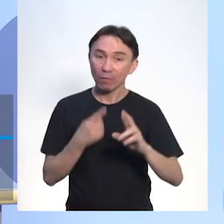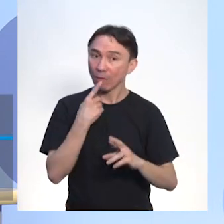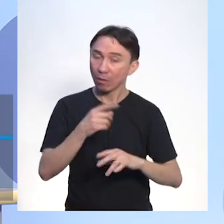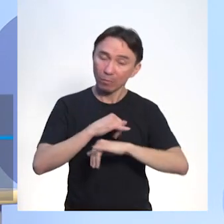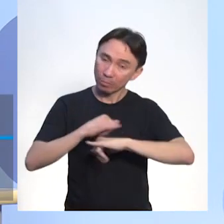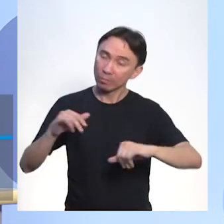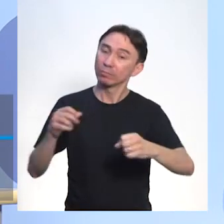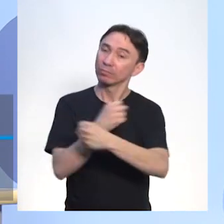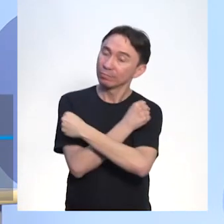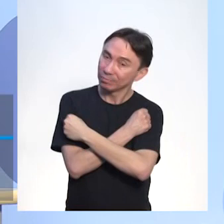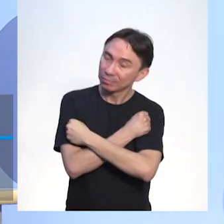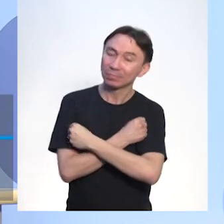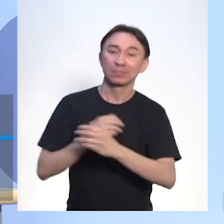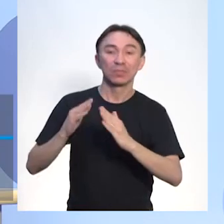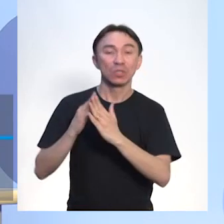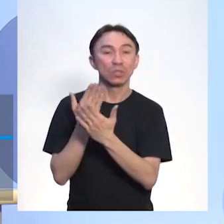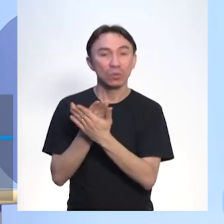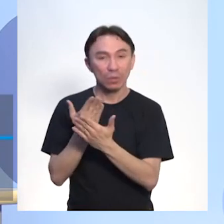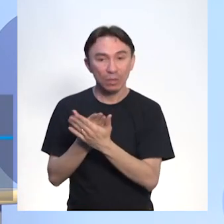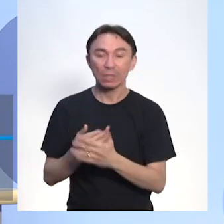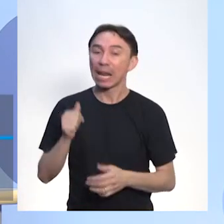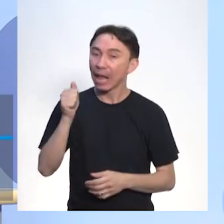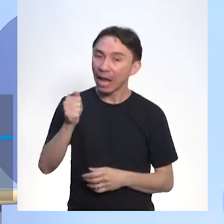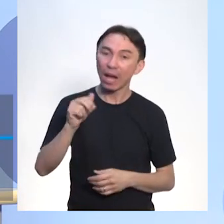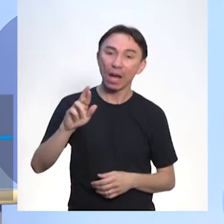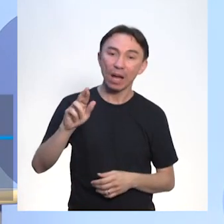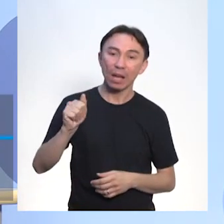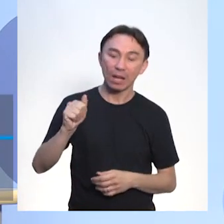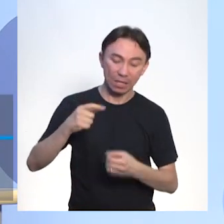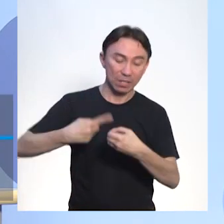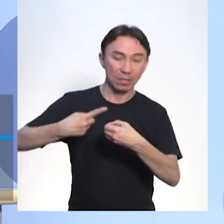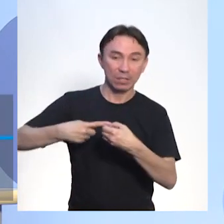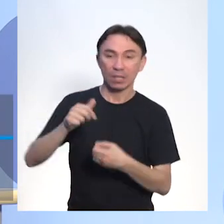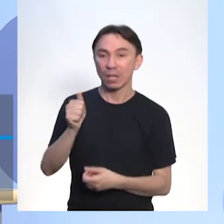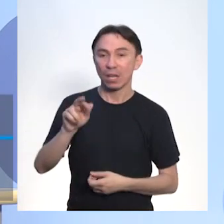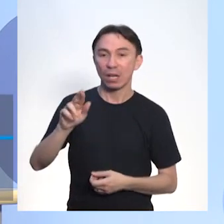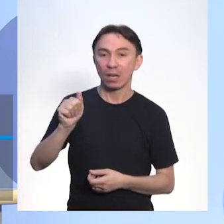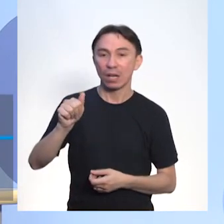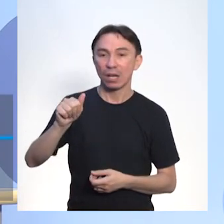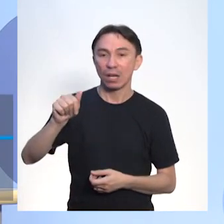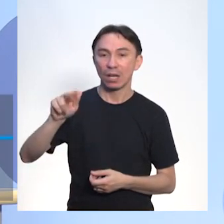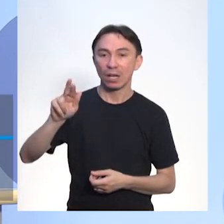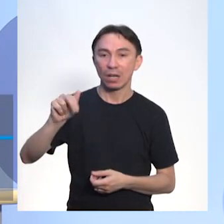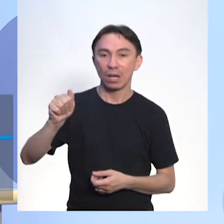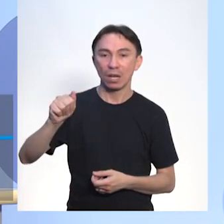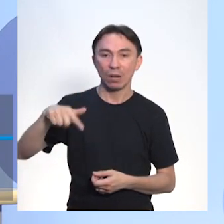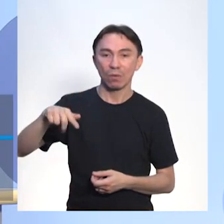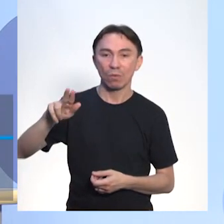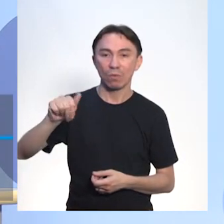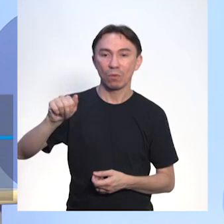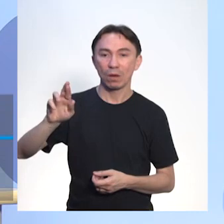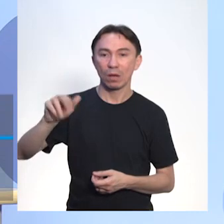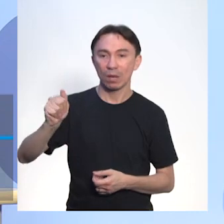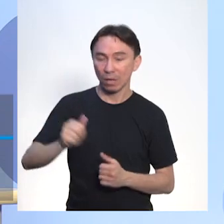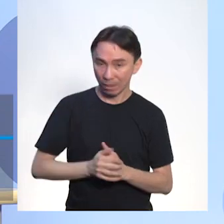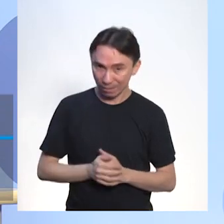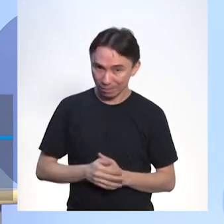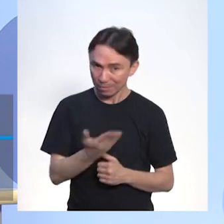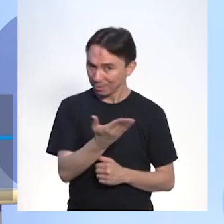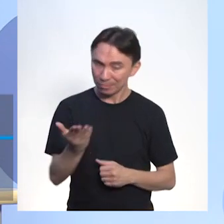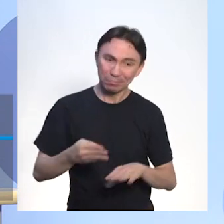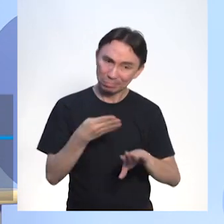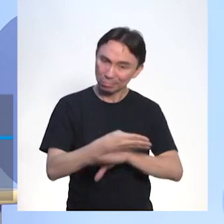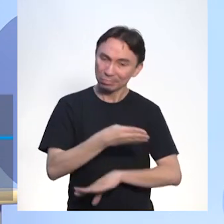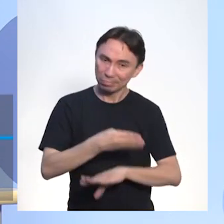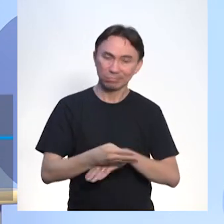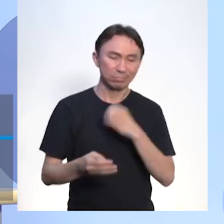Leonardo Barbieri, em Araraquara. Olha só que legal, os estudantes participando da aula. Vamos